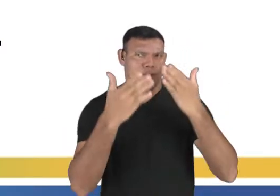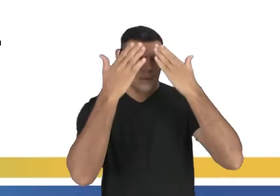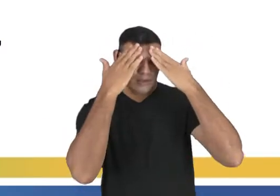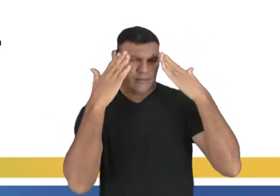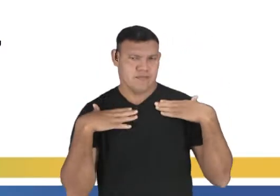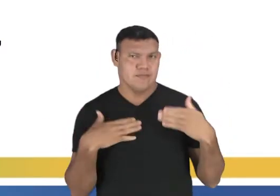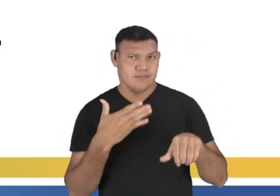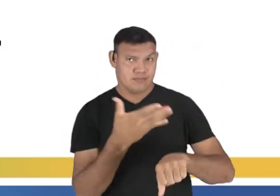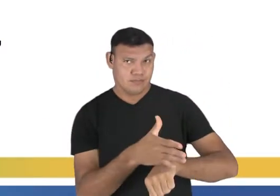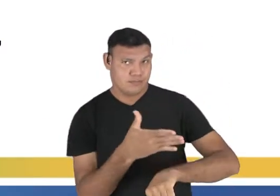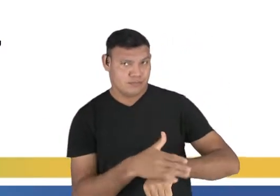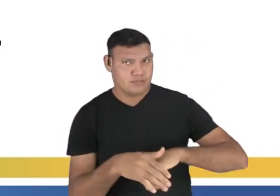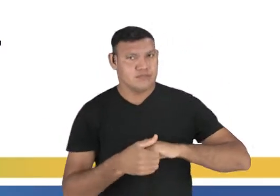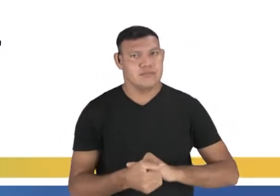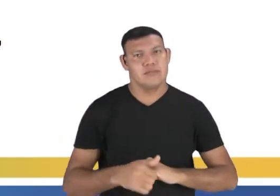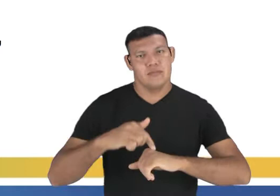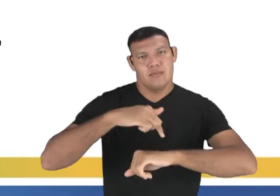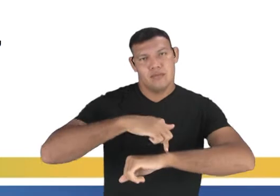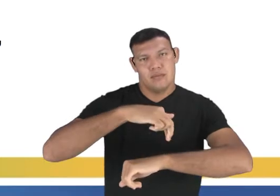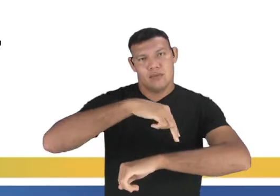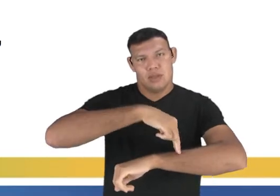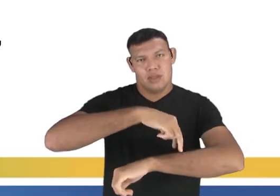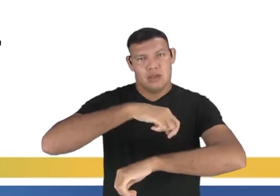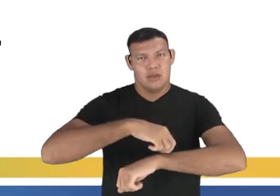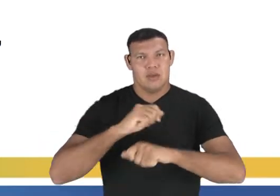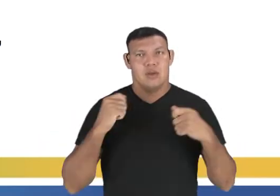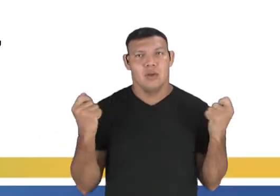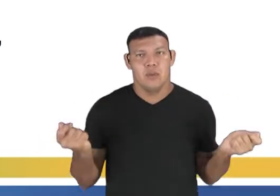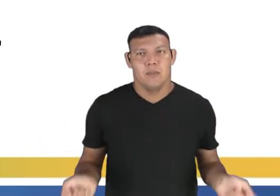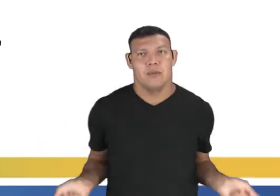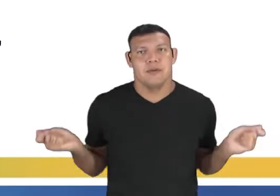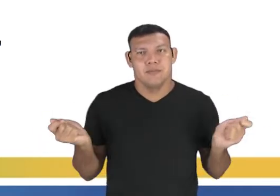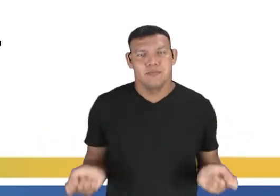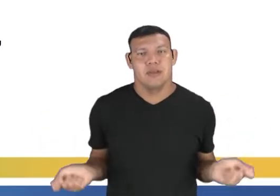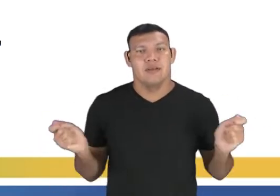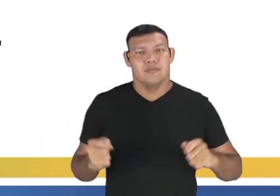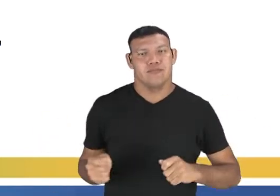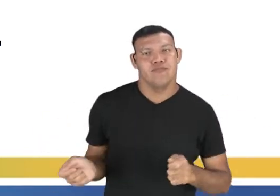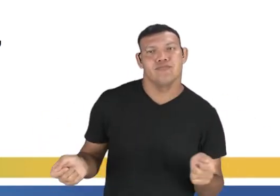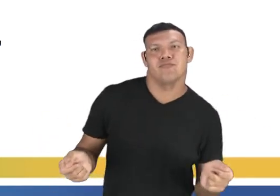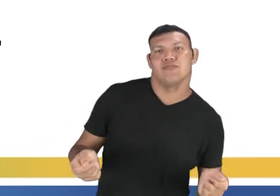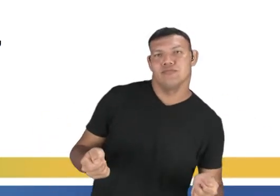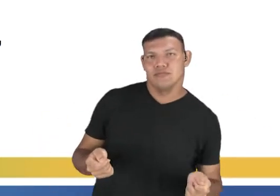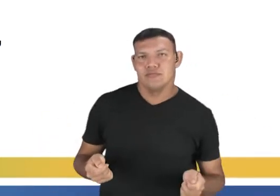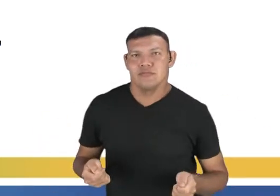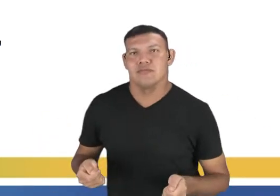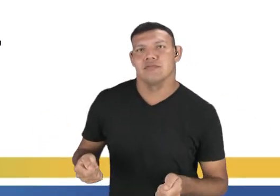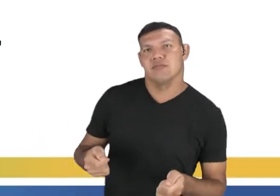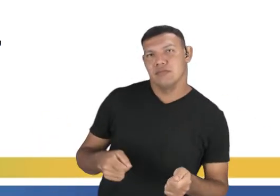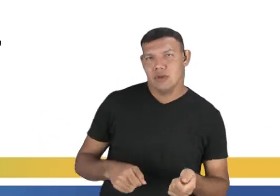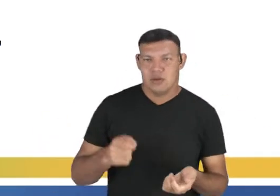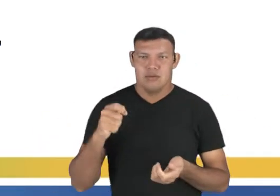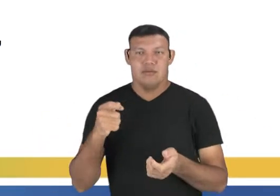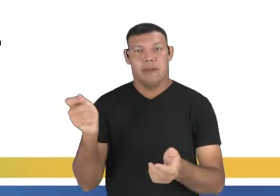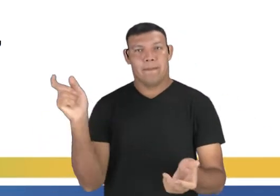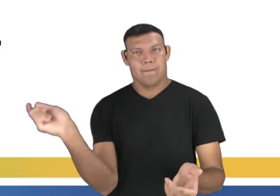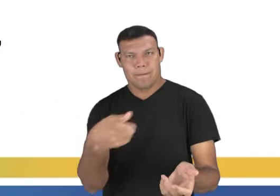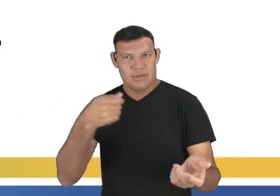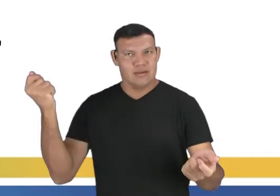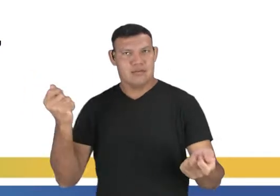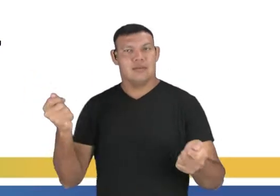de brincadeiras: amarelinha, pula-corda, elástico, bambolê, bolinha de gude, peão,